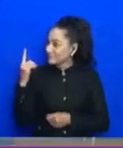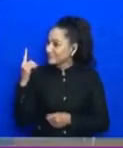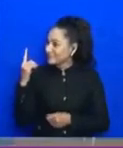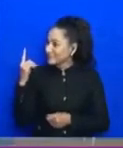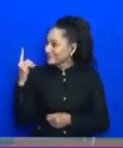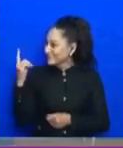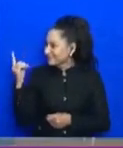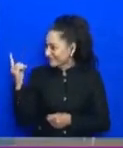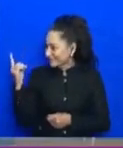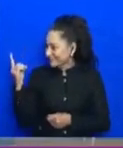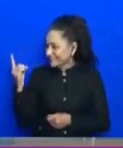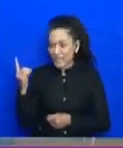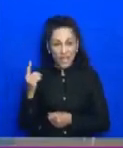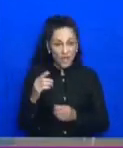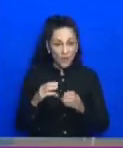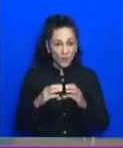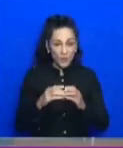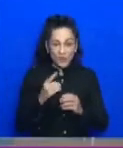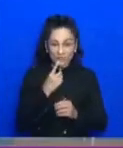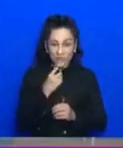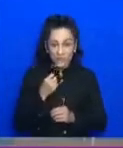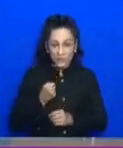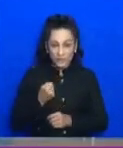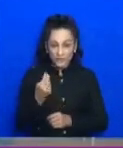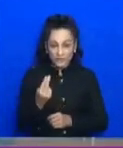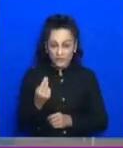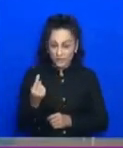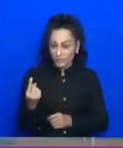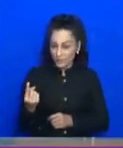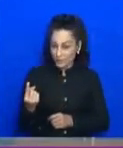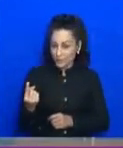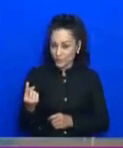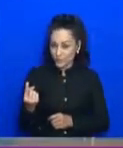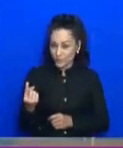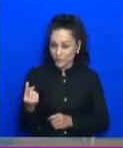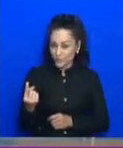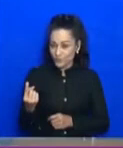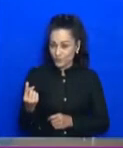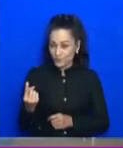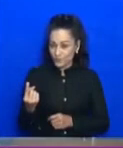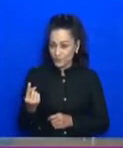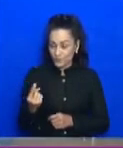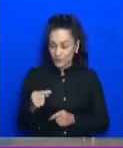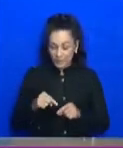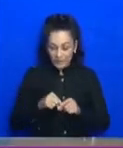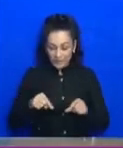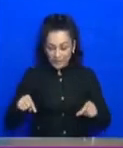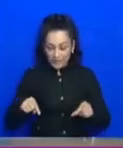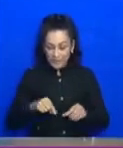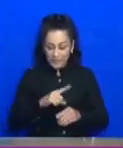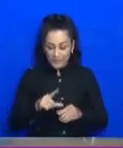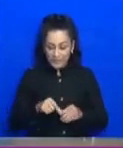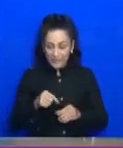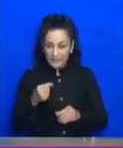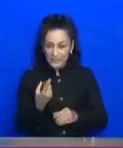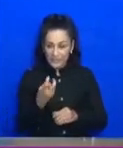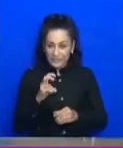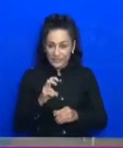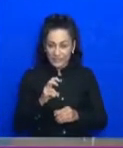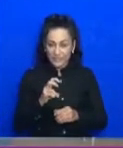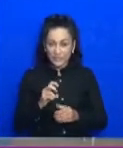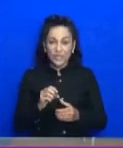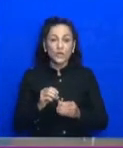Está na tela. Bola vermelha, número 21. Vermelha, 21. As 15 dezenas sorteadas no concurso